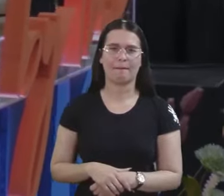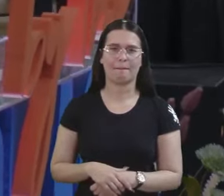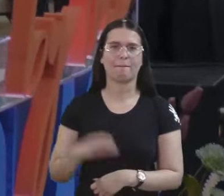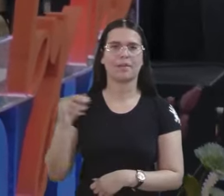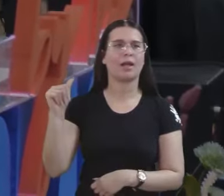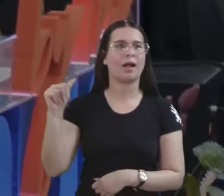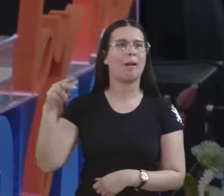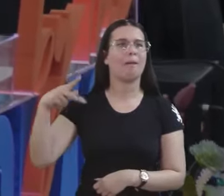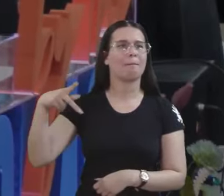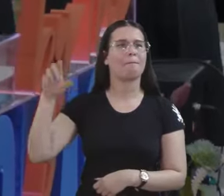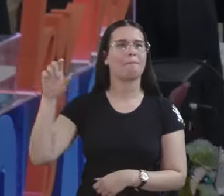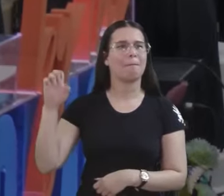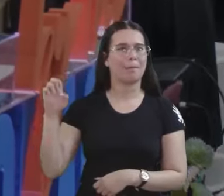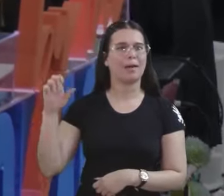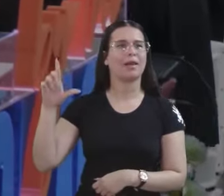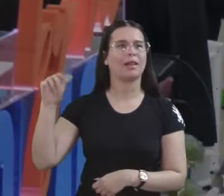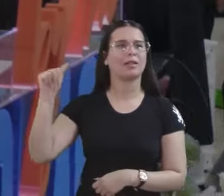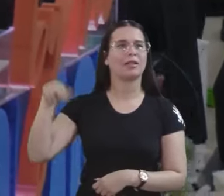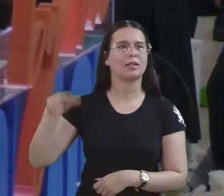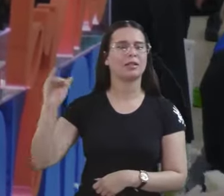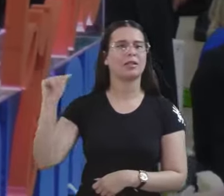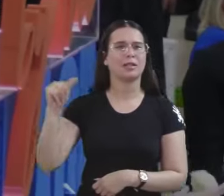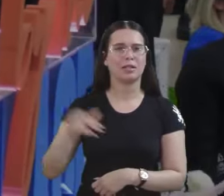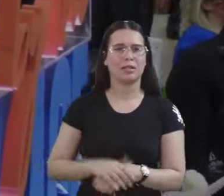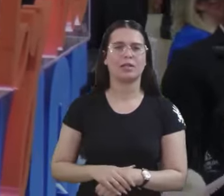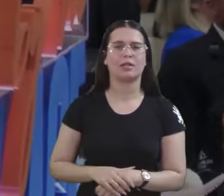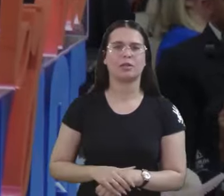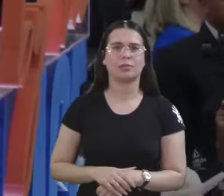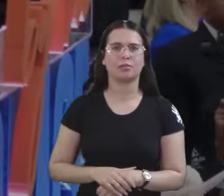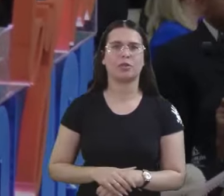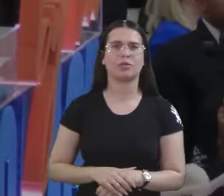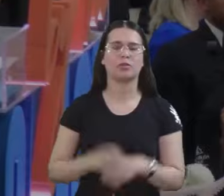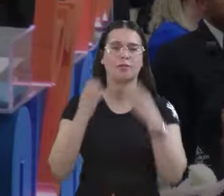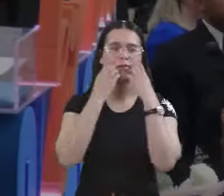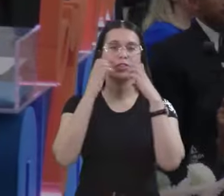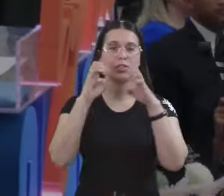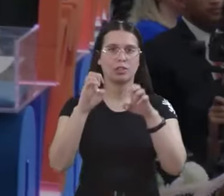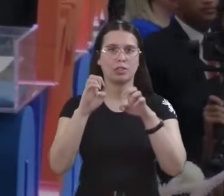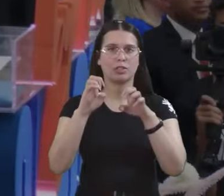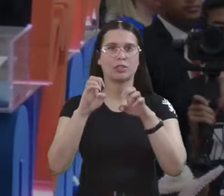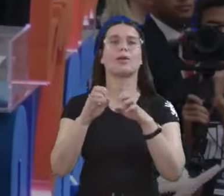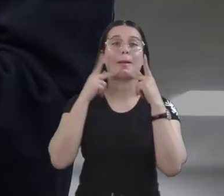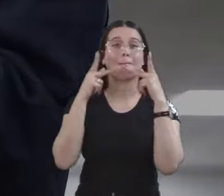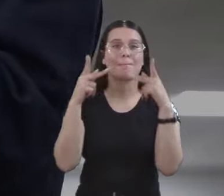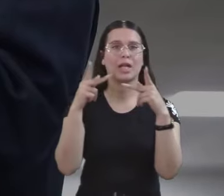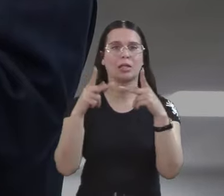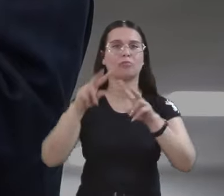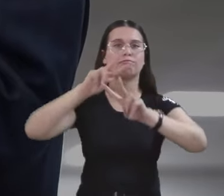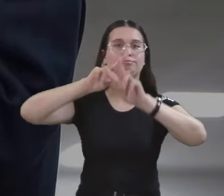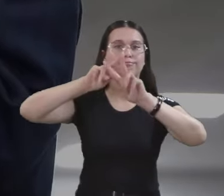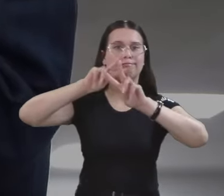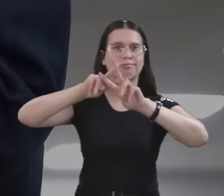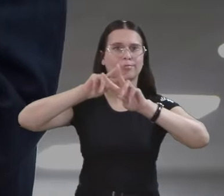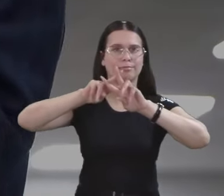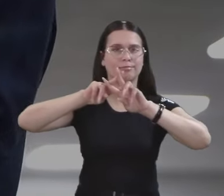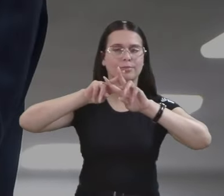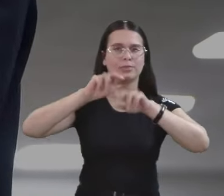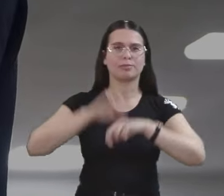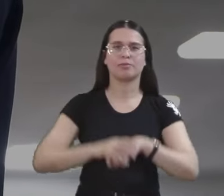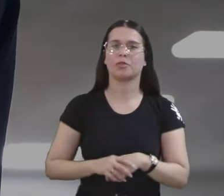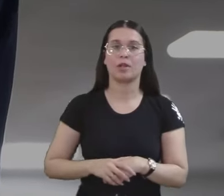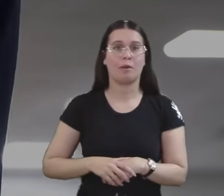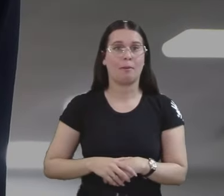Capelania é o ministério evangelístico que atua nos presídios. Vocês não têm noção o que